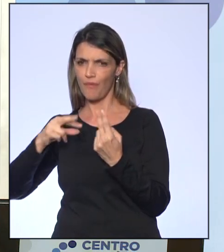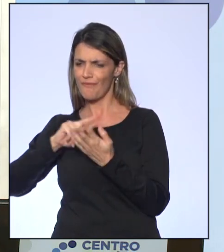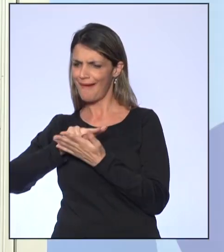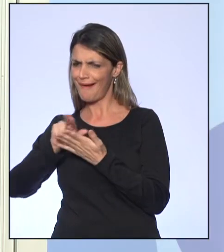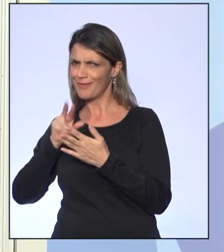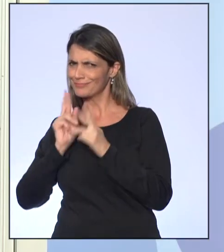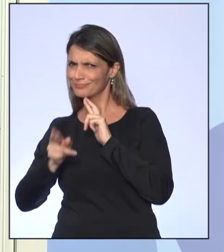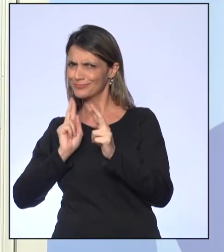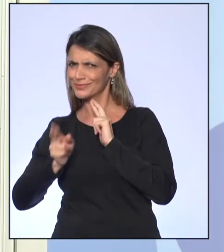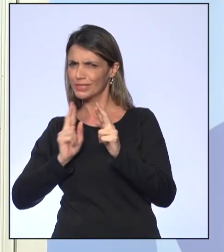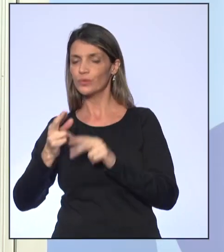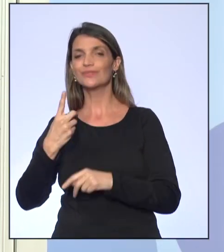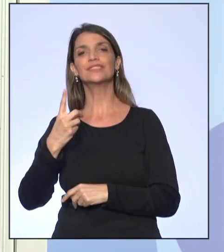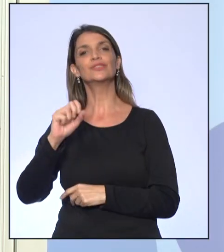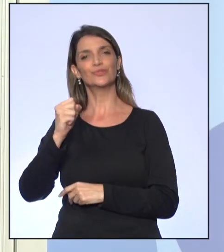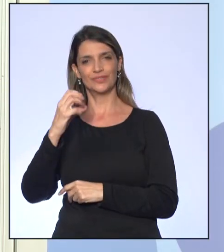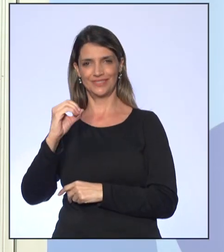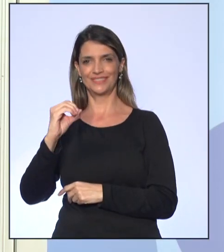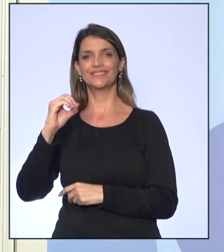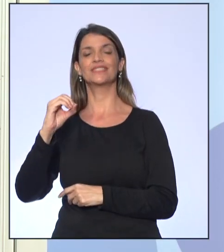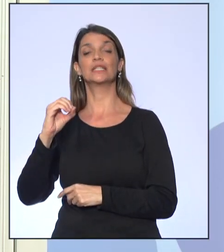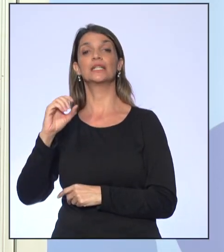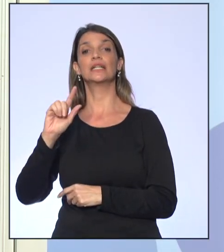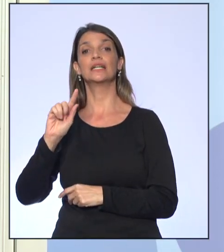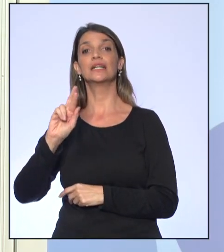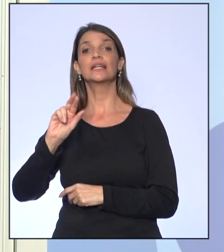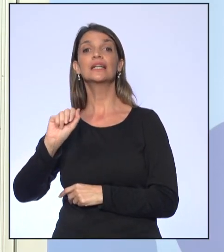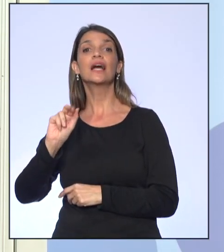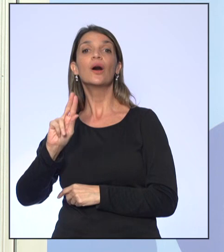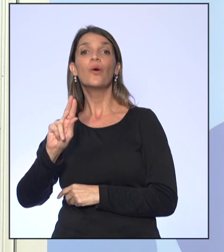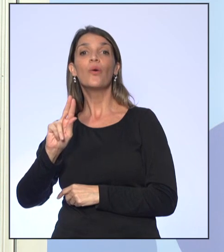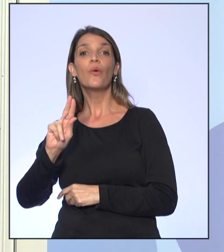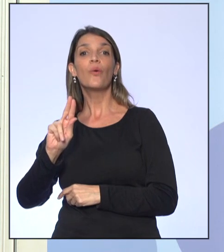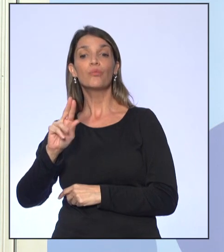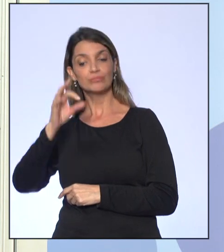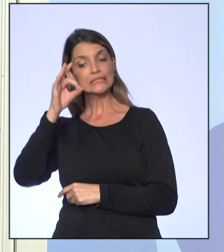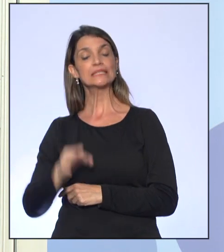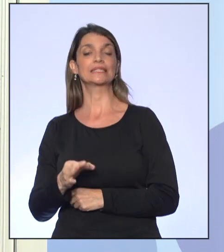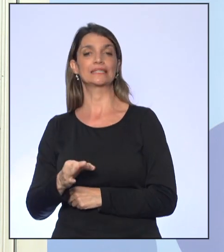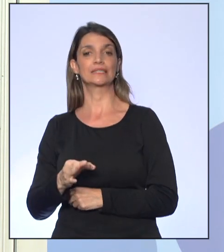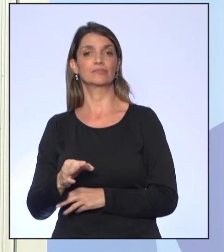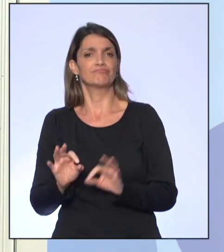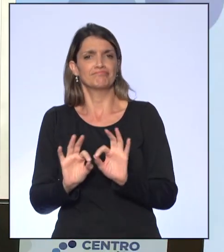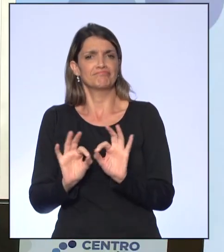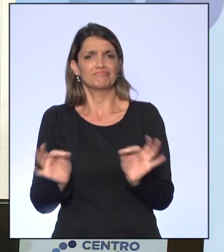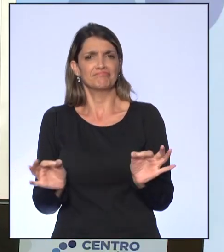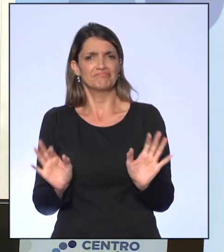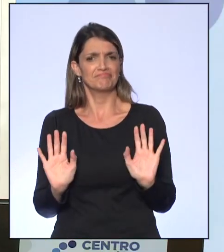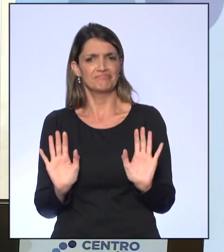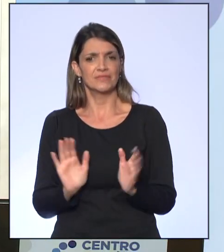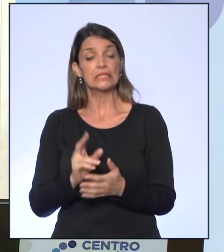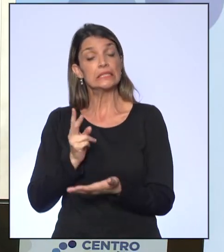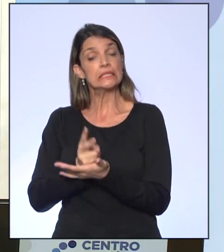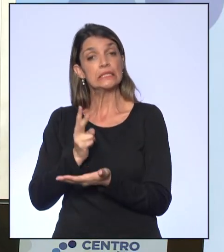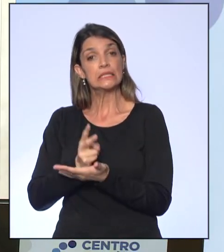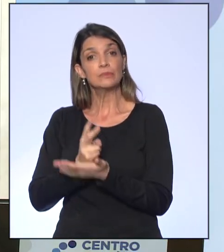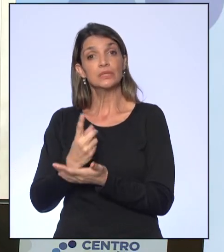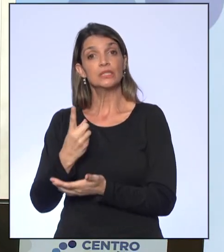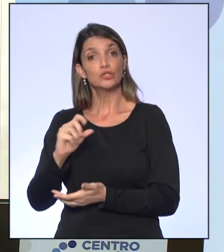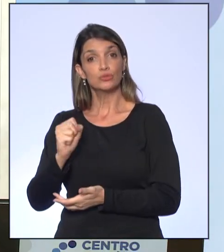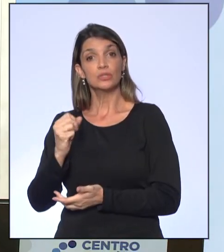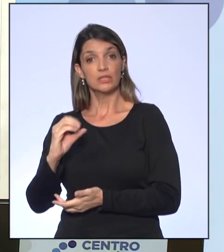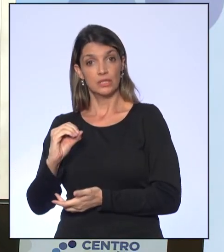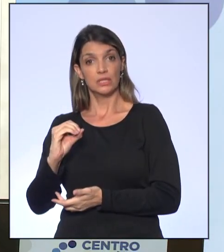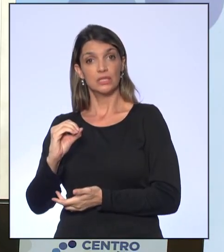né? 180 graus. Essa é a definição. Simples. Toda vez que aparecer